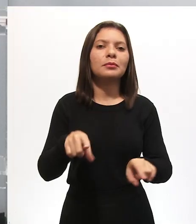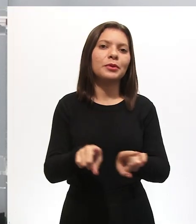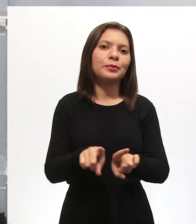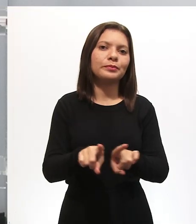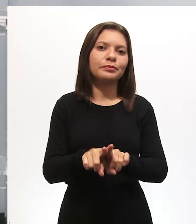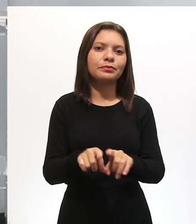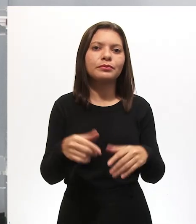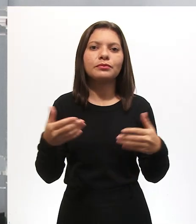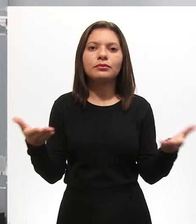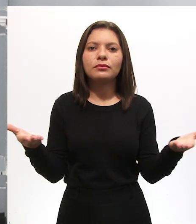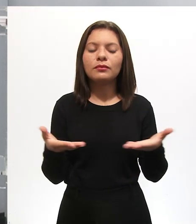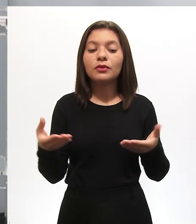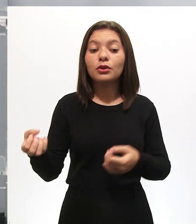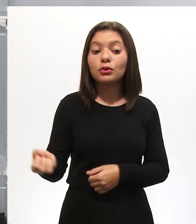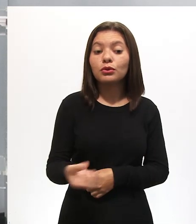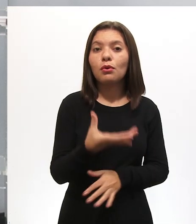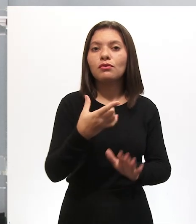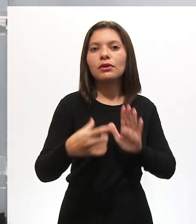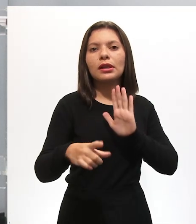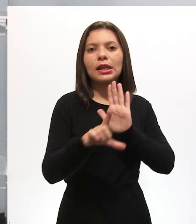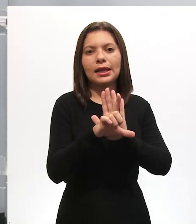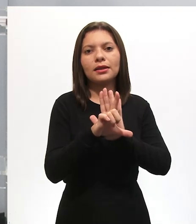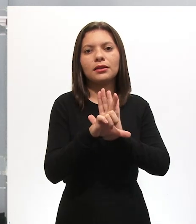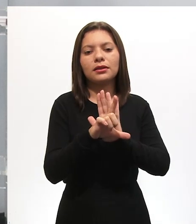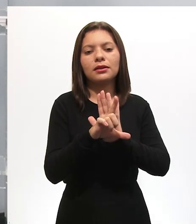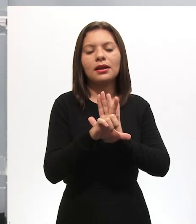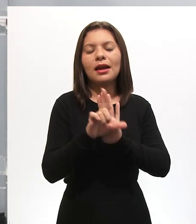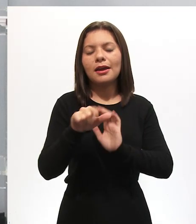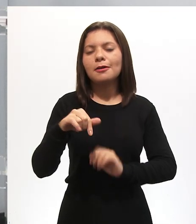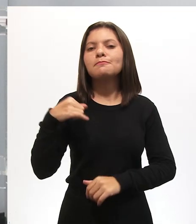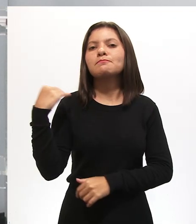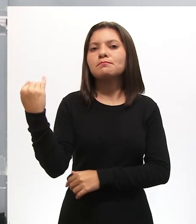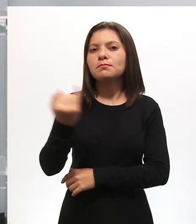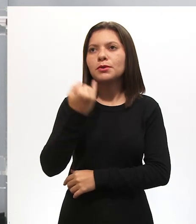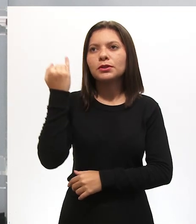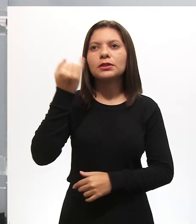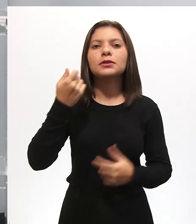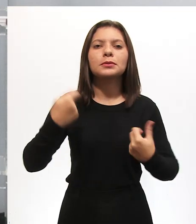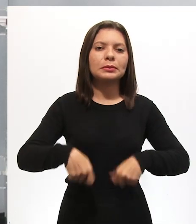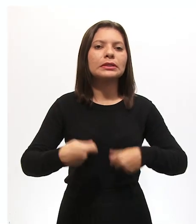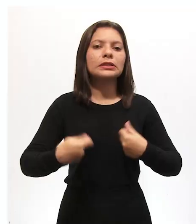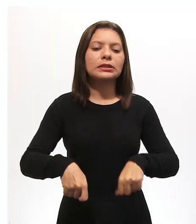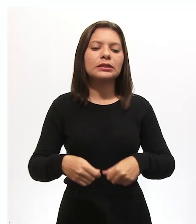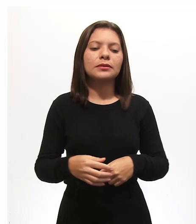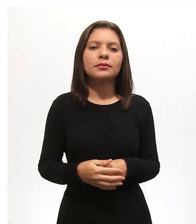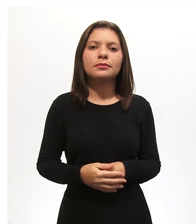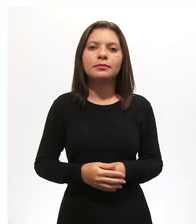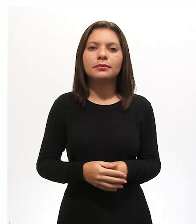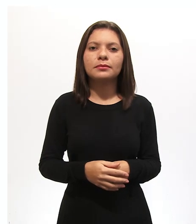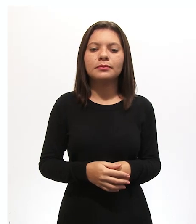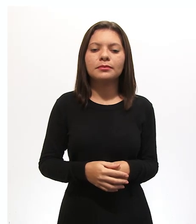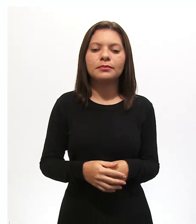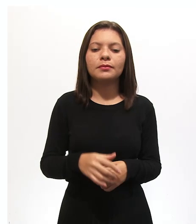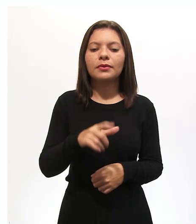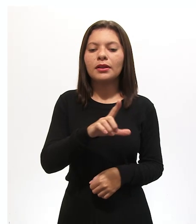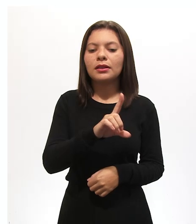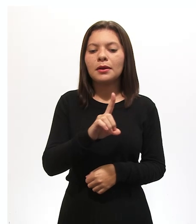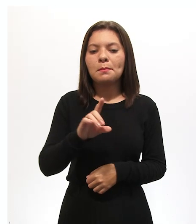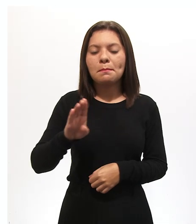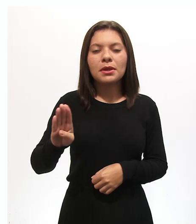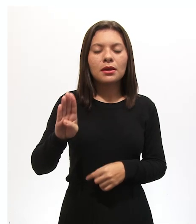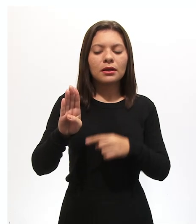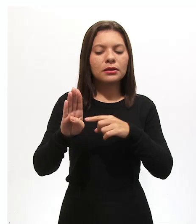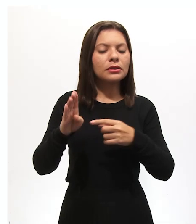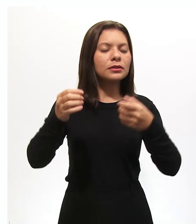novo marco regulatório e colocar isso em sala, isso é muito importante, é muito necessário, tá? A LDB não